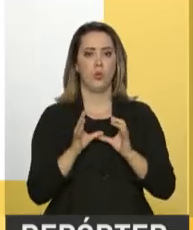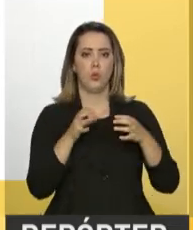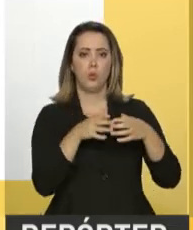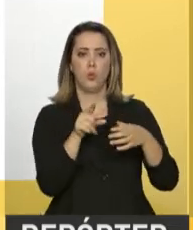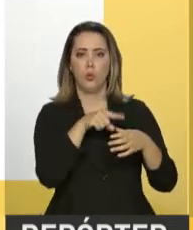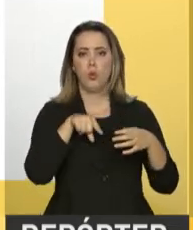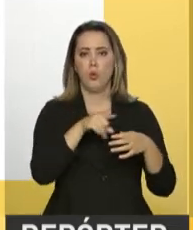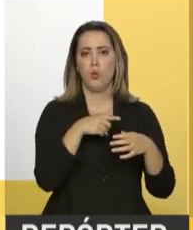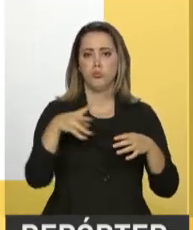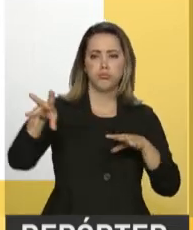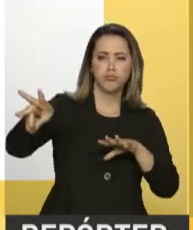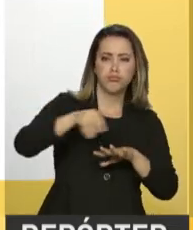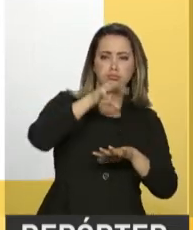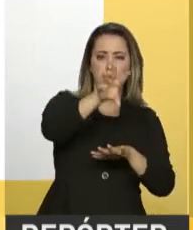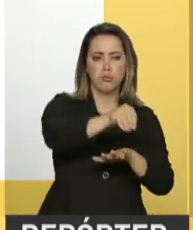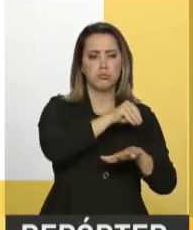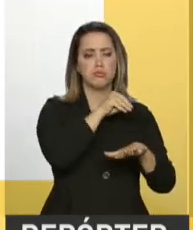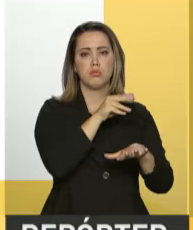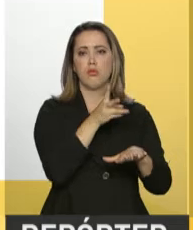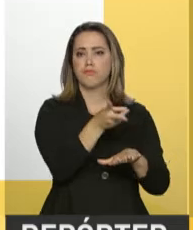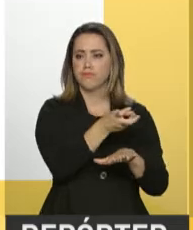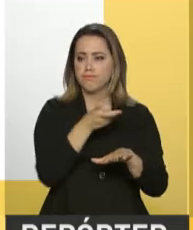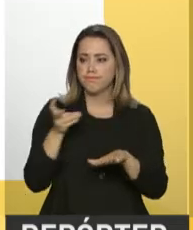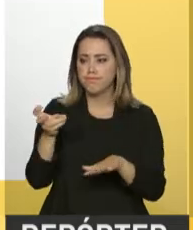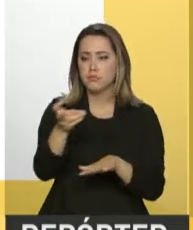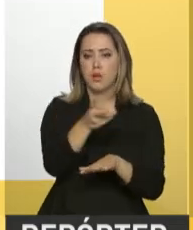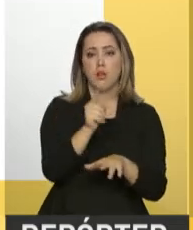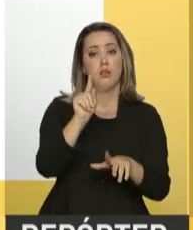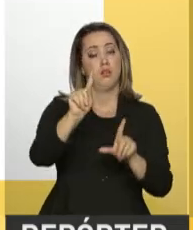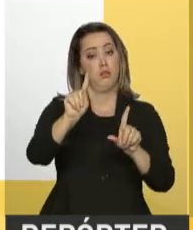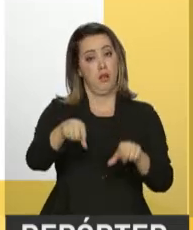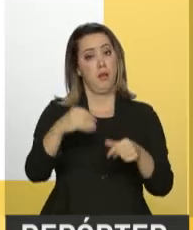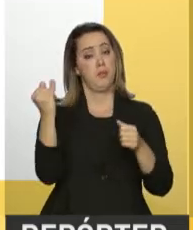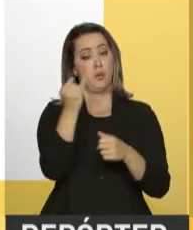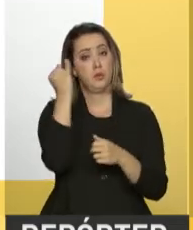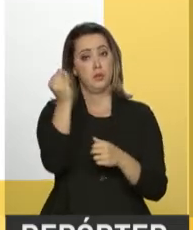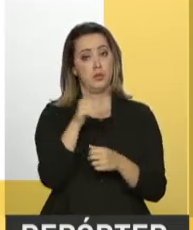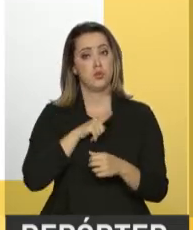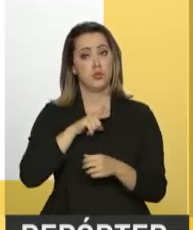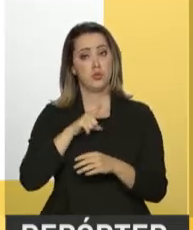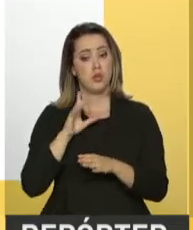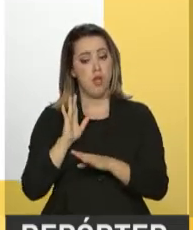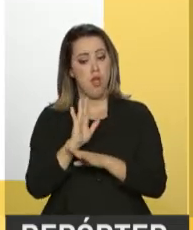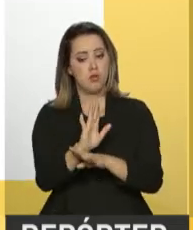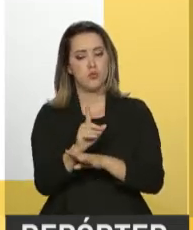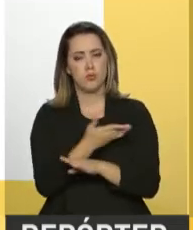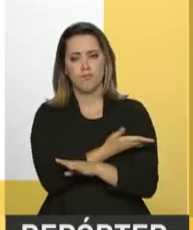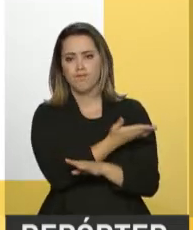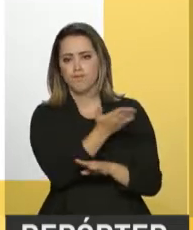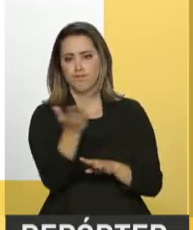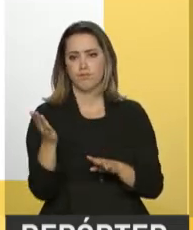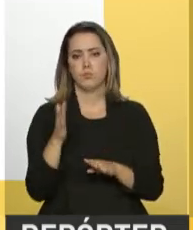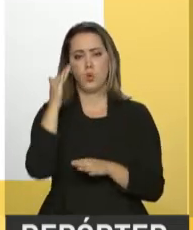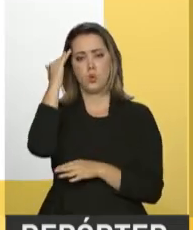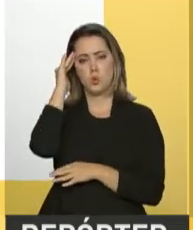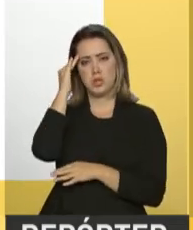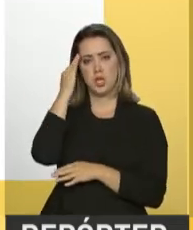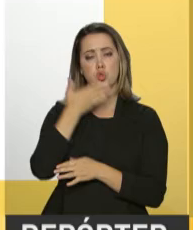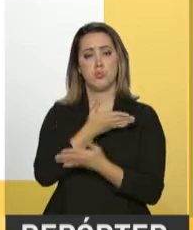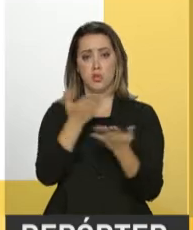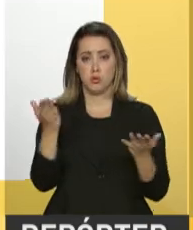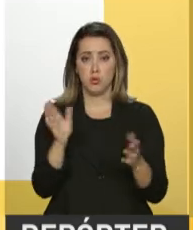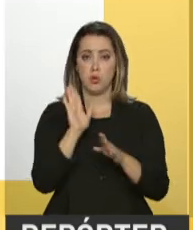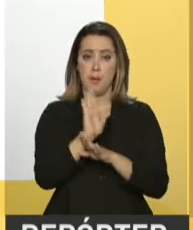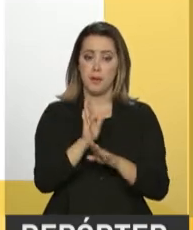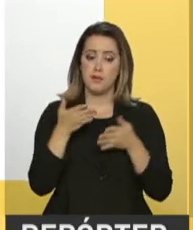tipo de trabalho que está sendo feito aqui. Por isso mesmo, é tão importante contar com a compreensão, o apoio e